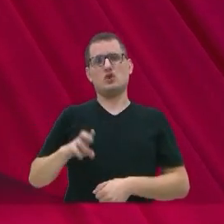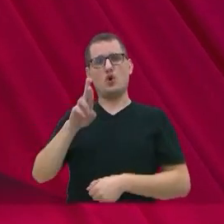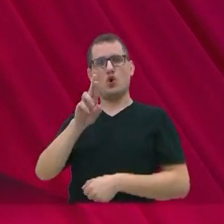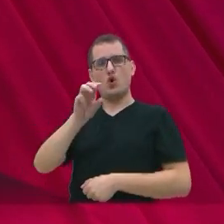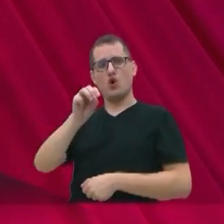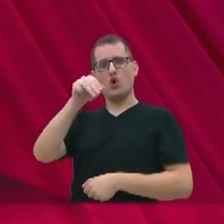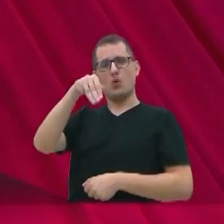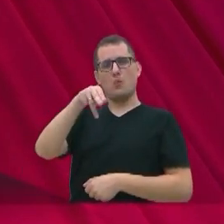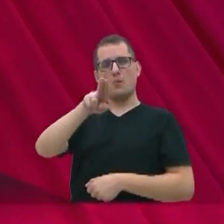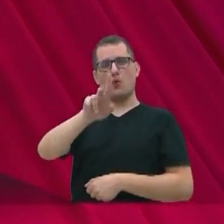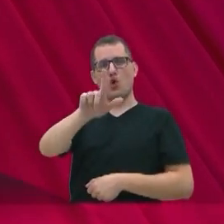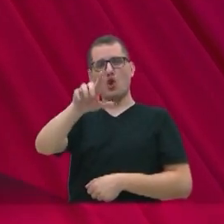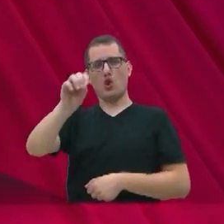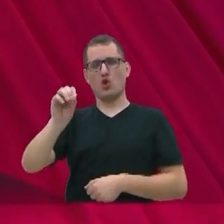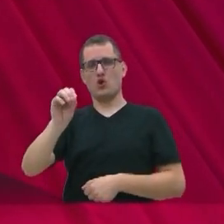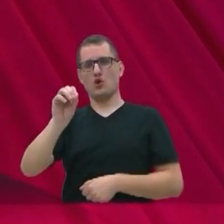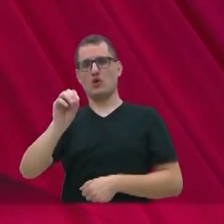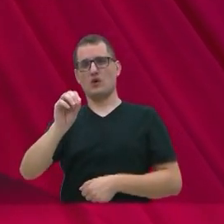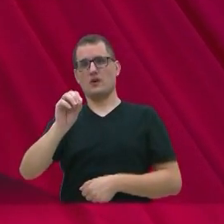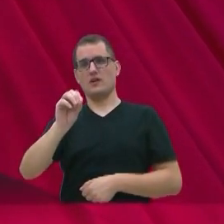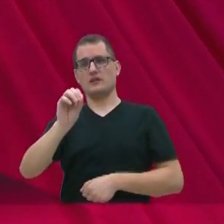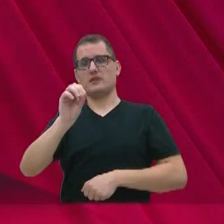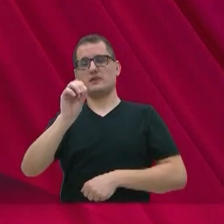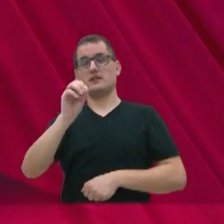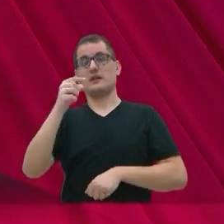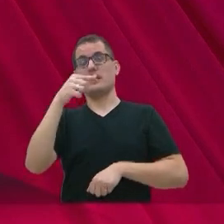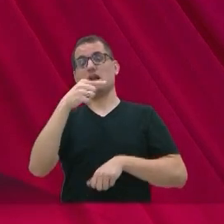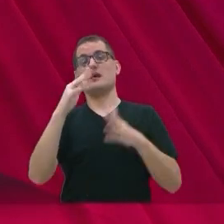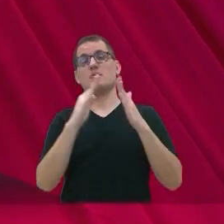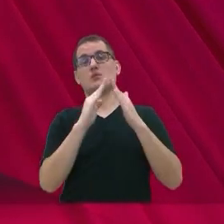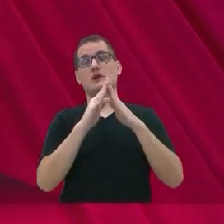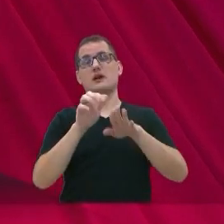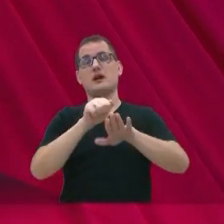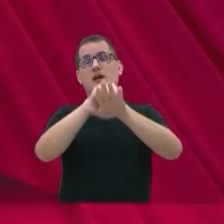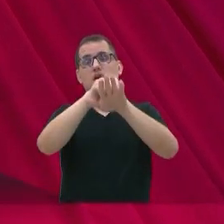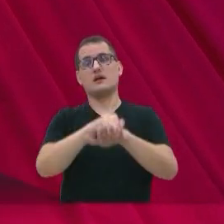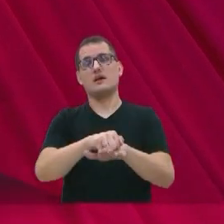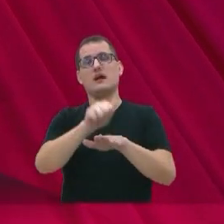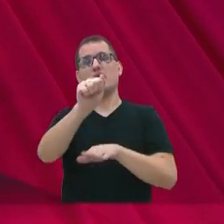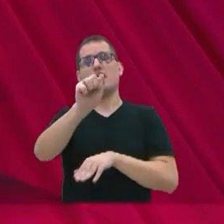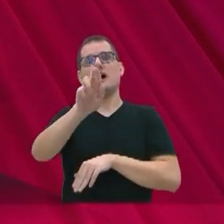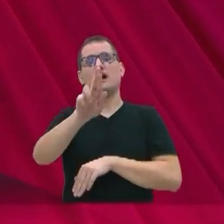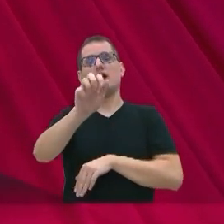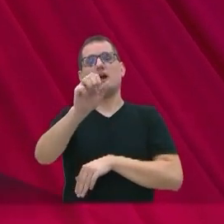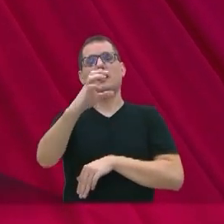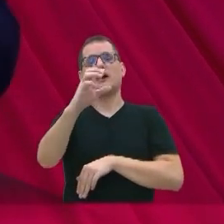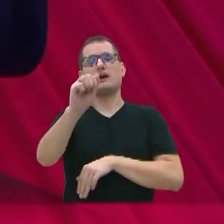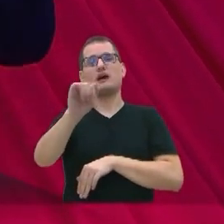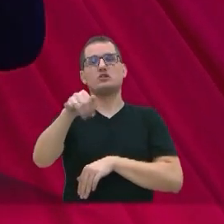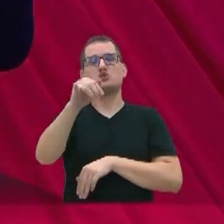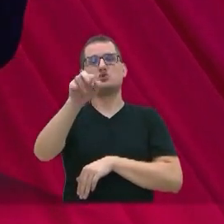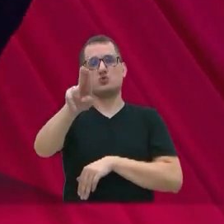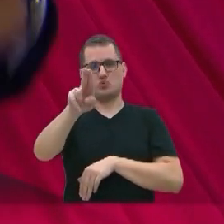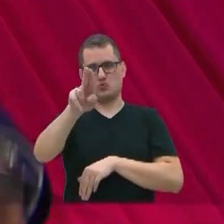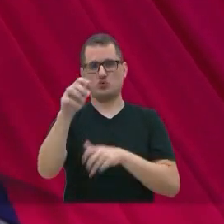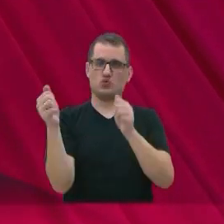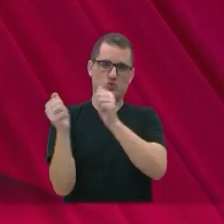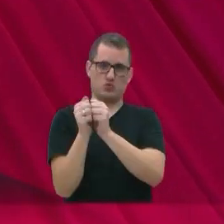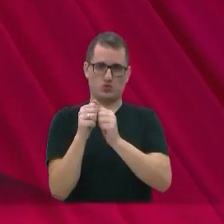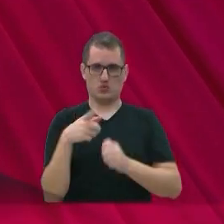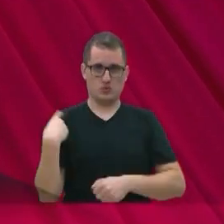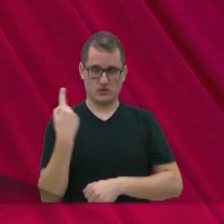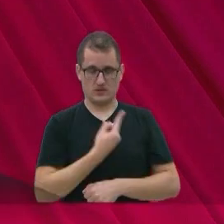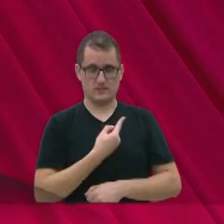Canuto, direto da Arquidiocese de Aracaju, Sergipe, conosco. Então,